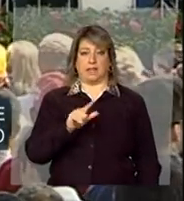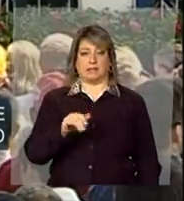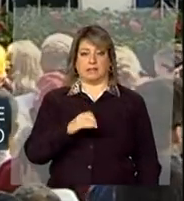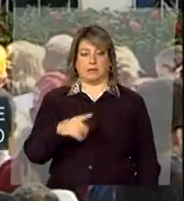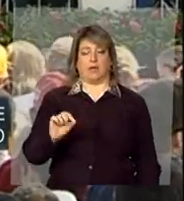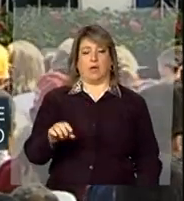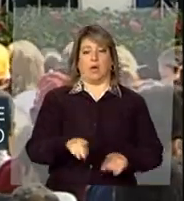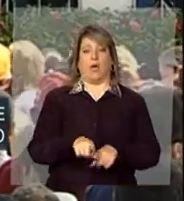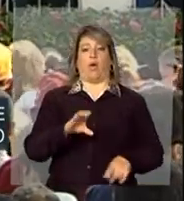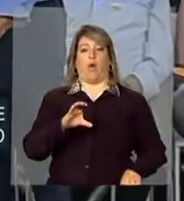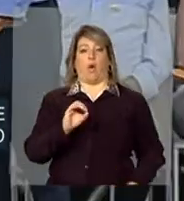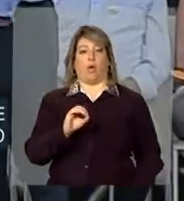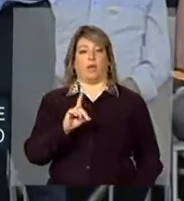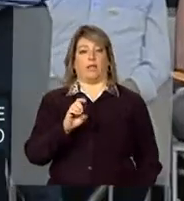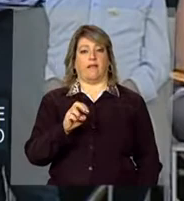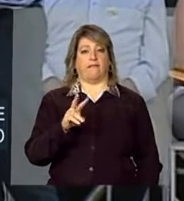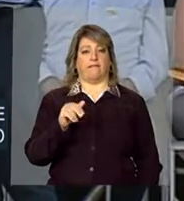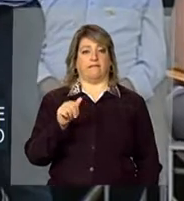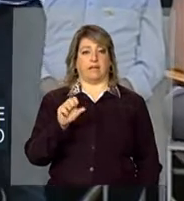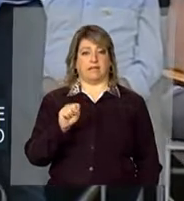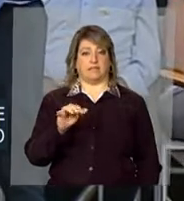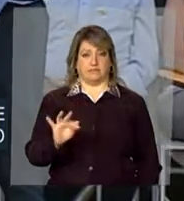da Codevasf.